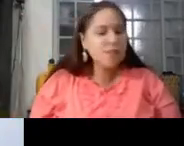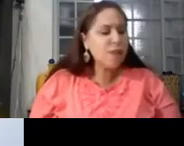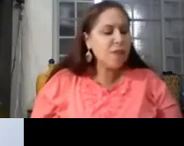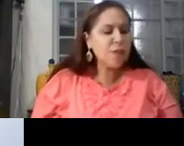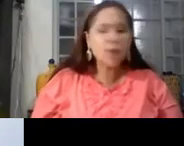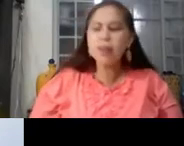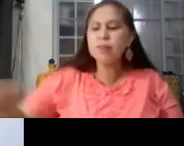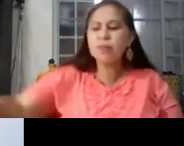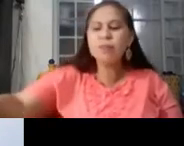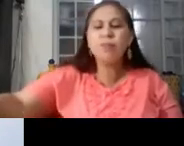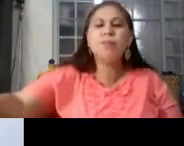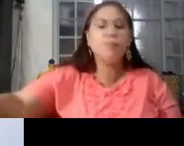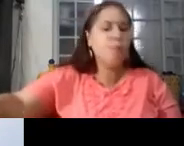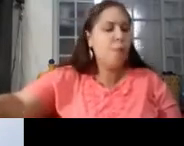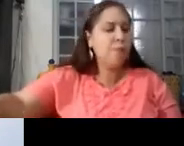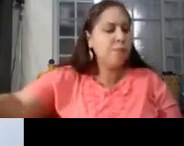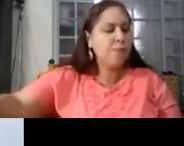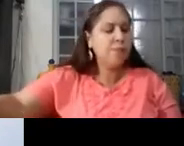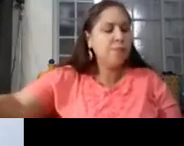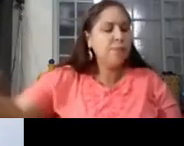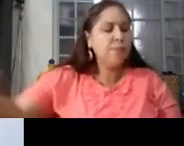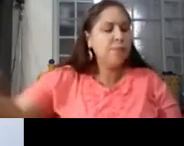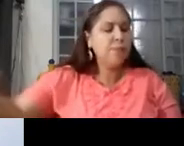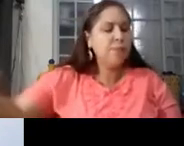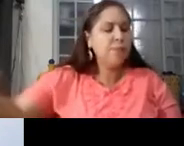Quem são as autoras?